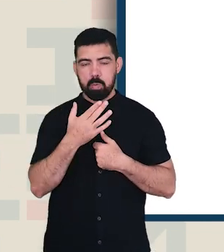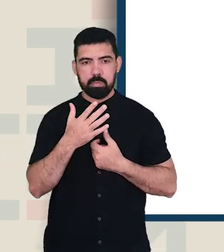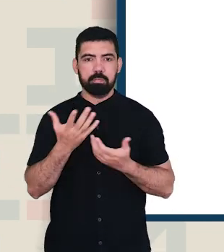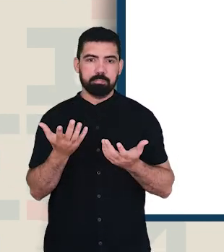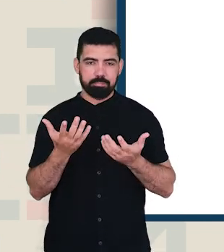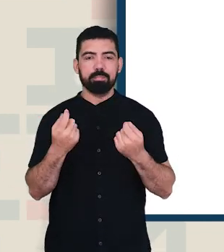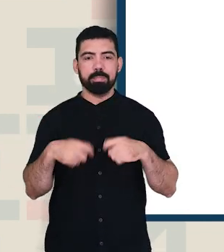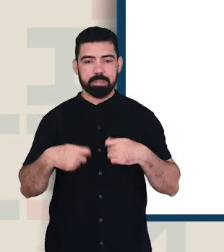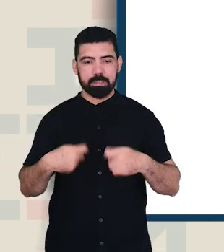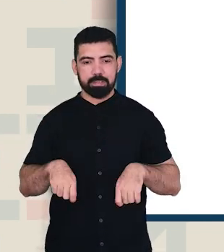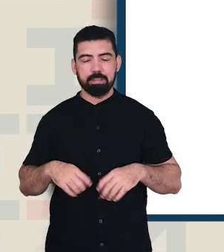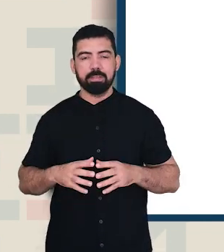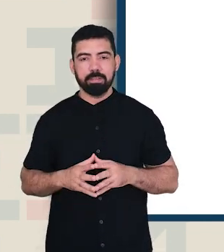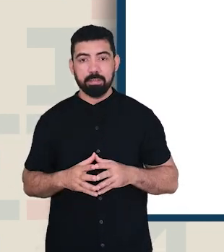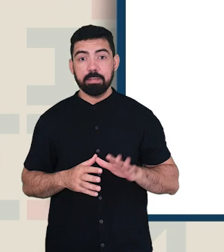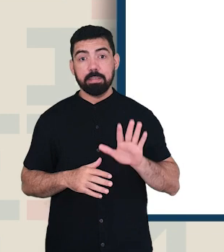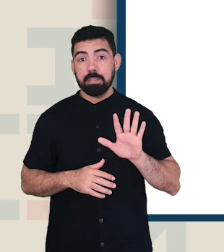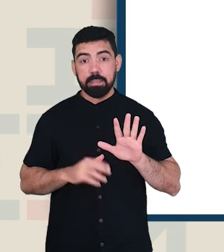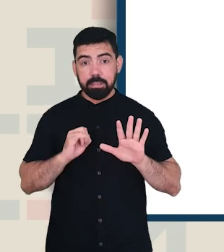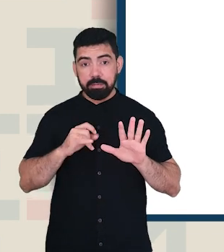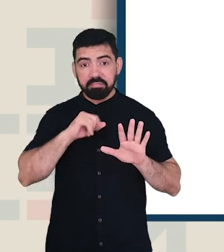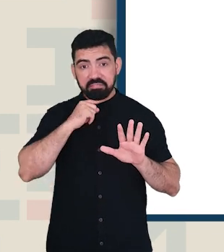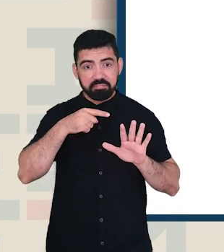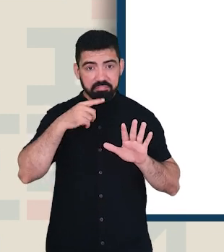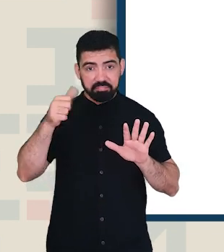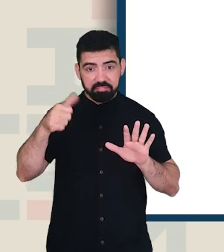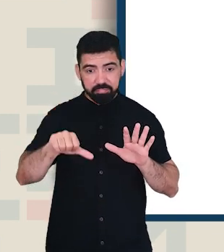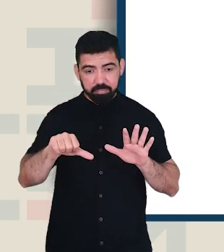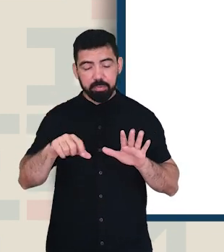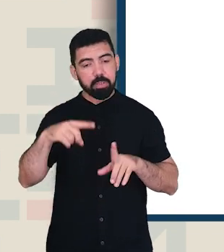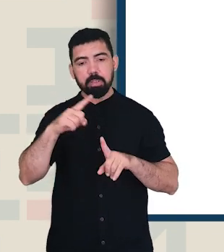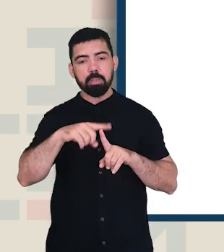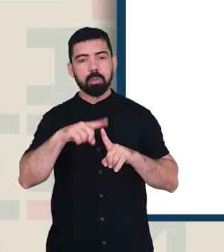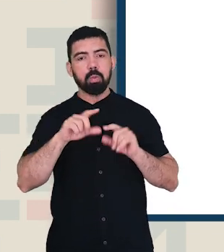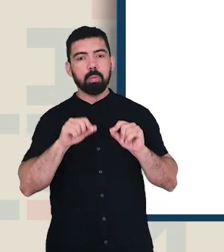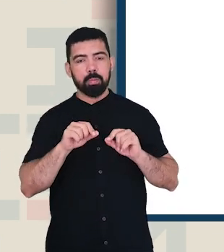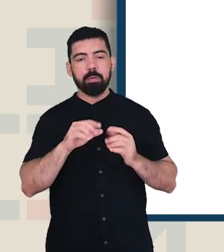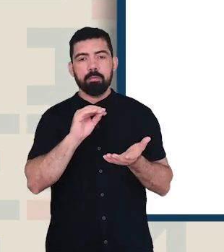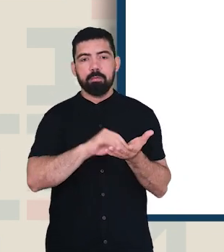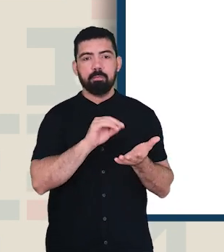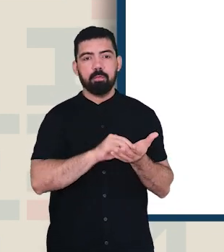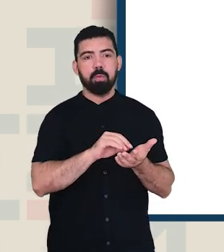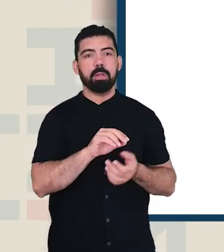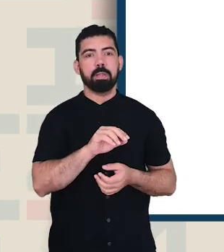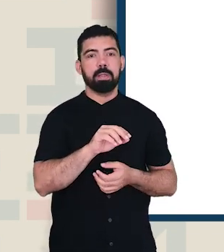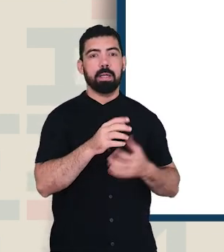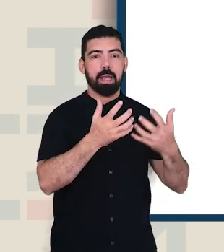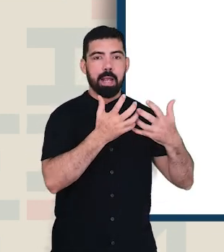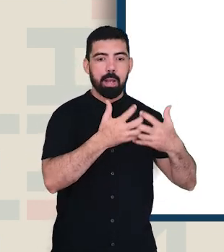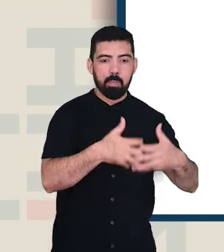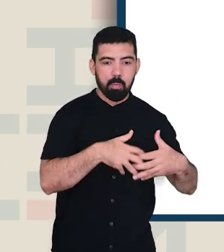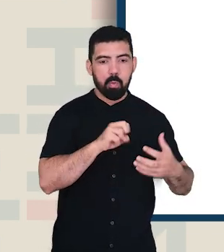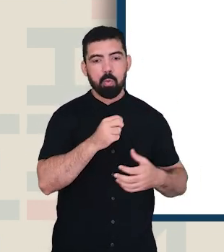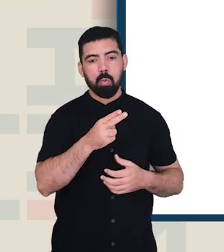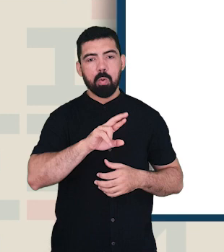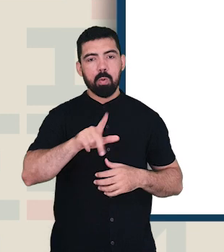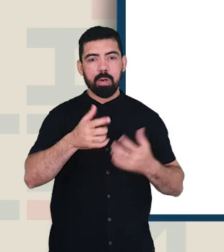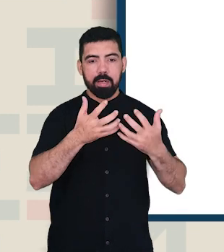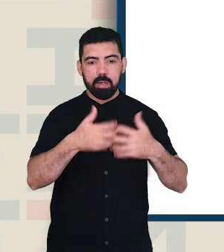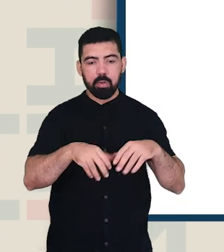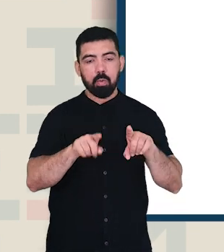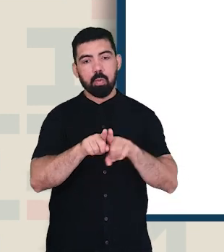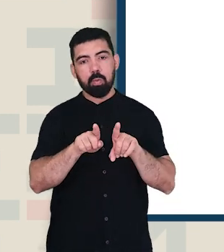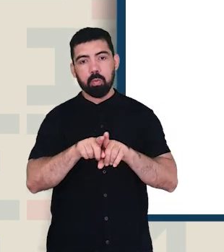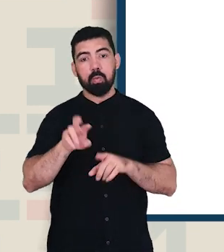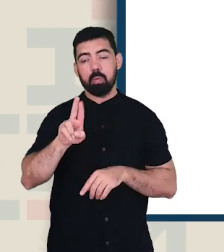mau, senão o tipo de inarmonicidade, o tipo de harmonicidade, o ruído e